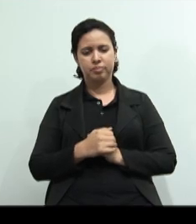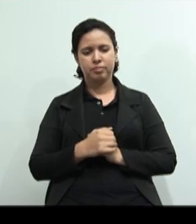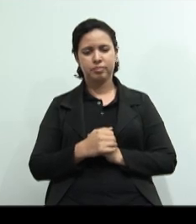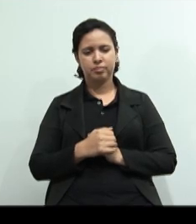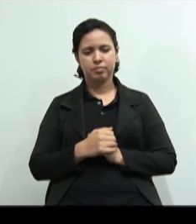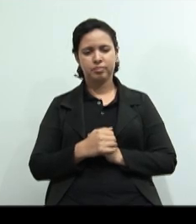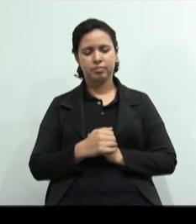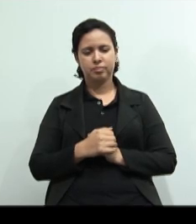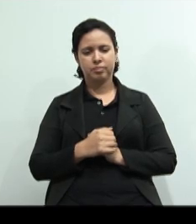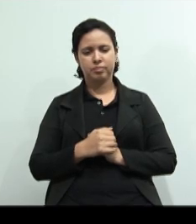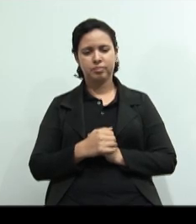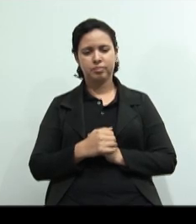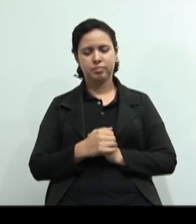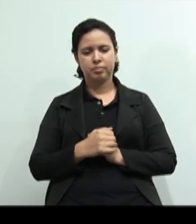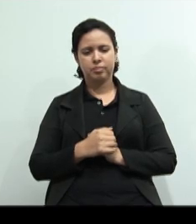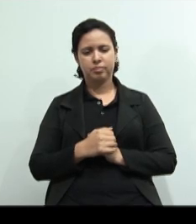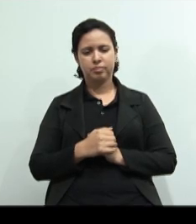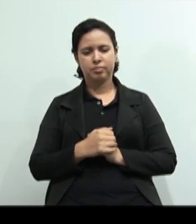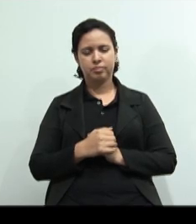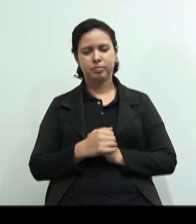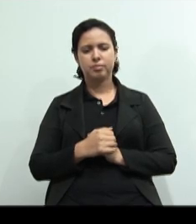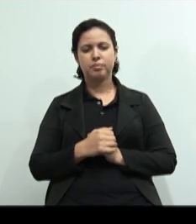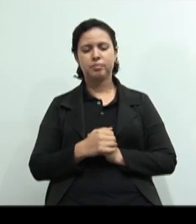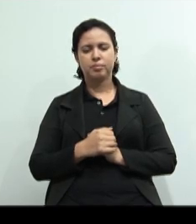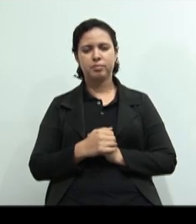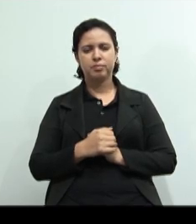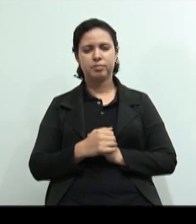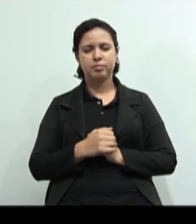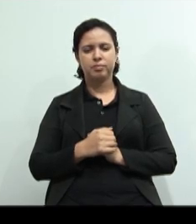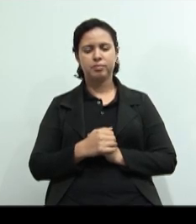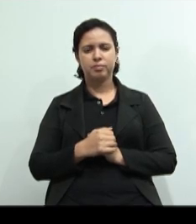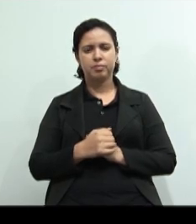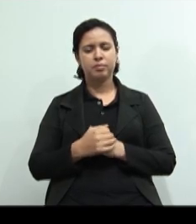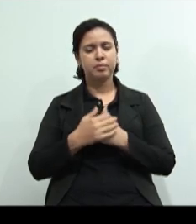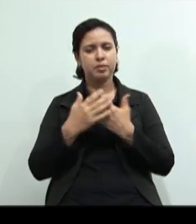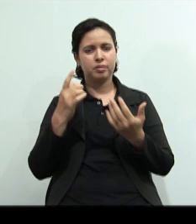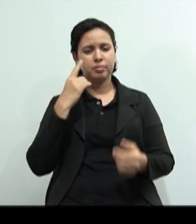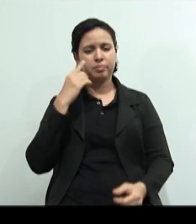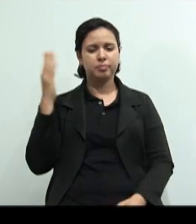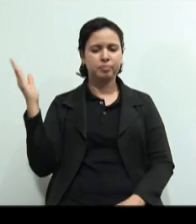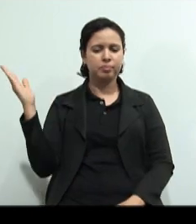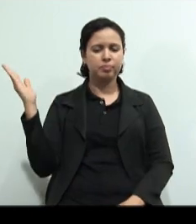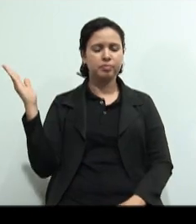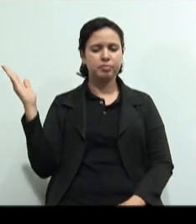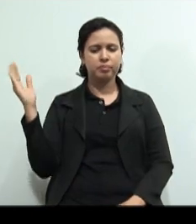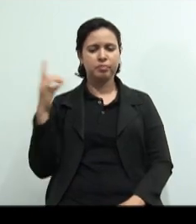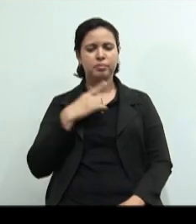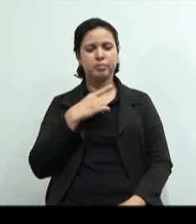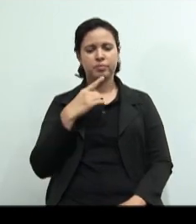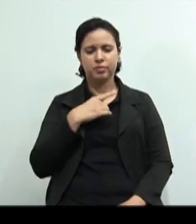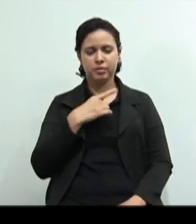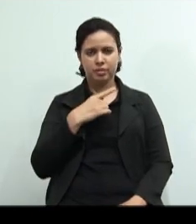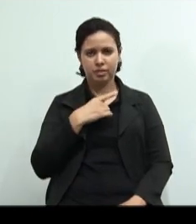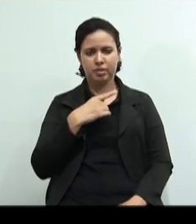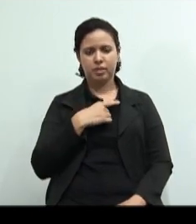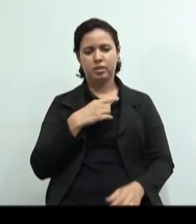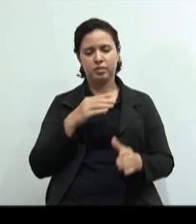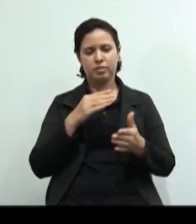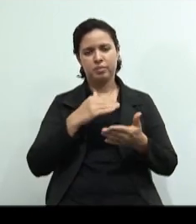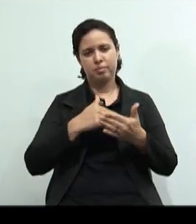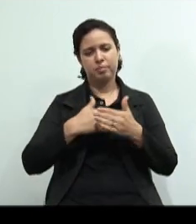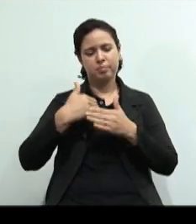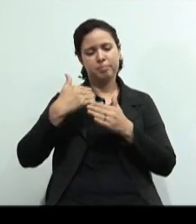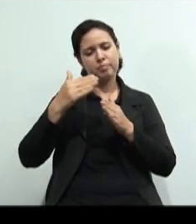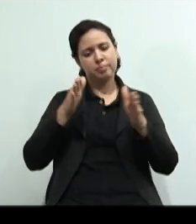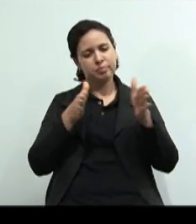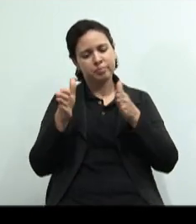deixa eu voltar aqui na imagem que, aqui, na imagem da televisão, existe uma fase do processo